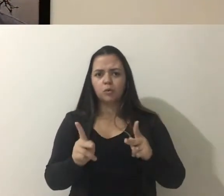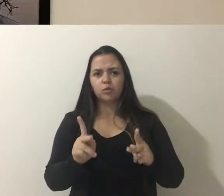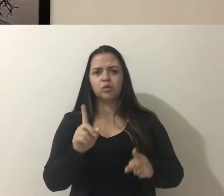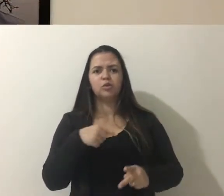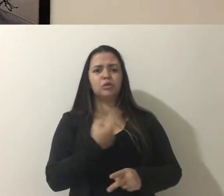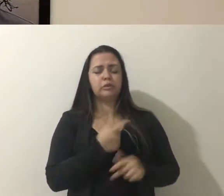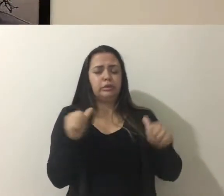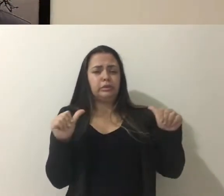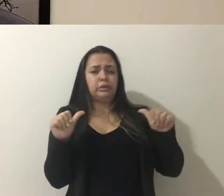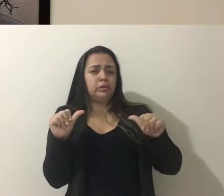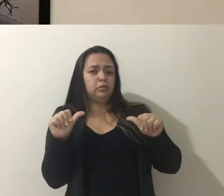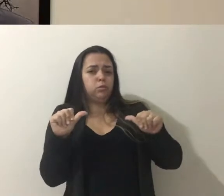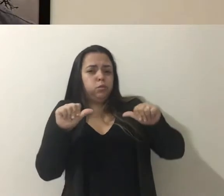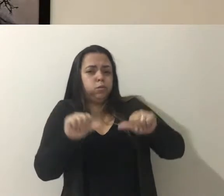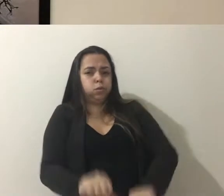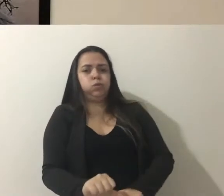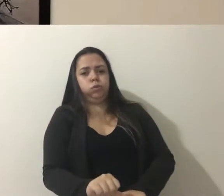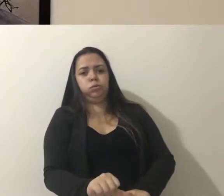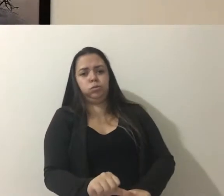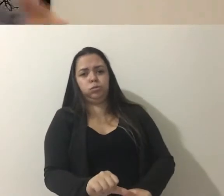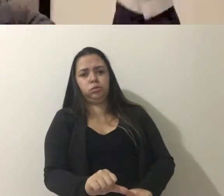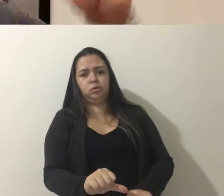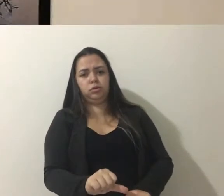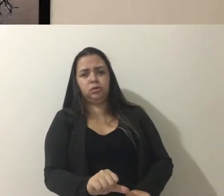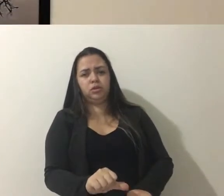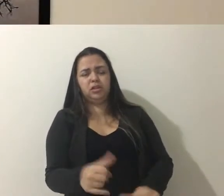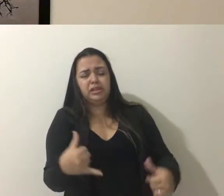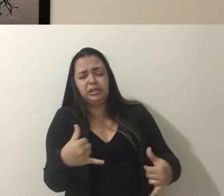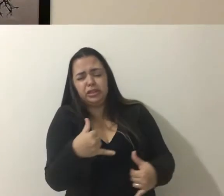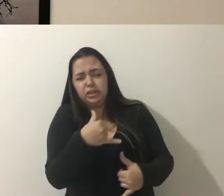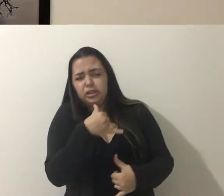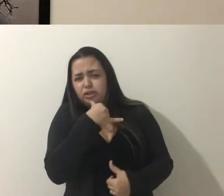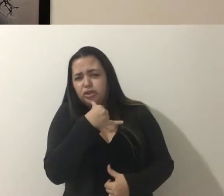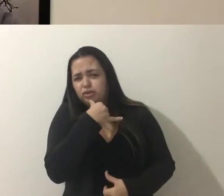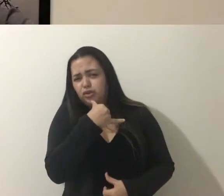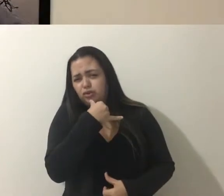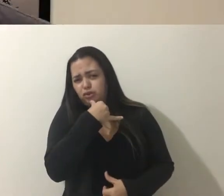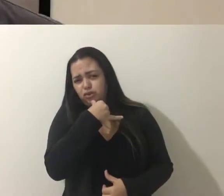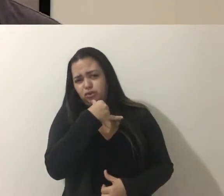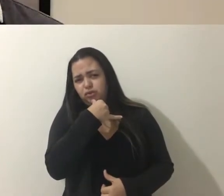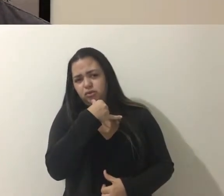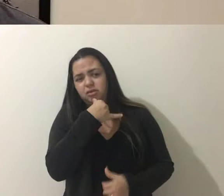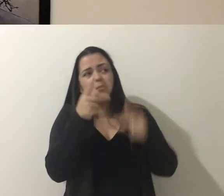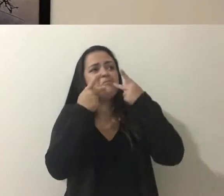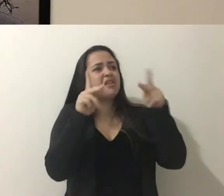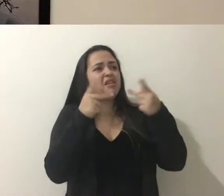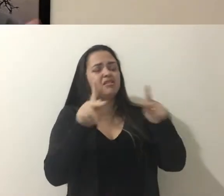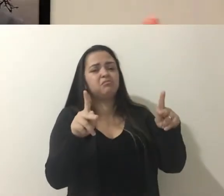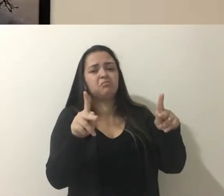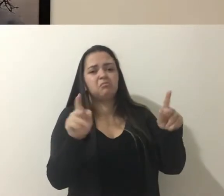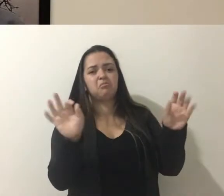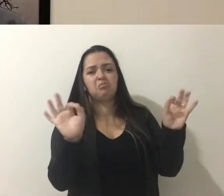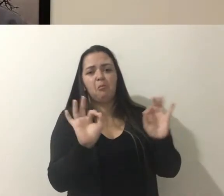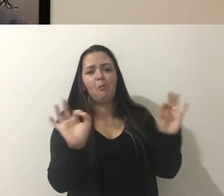seríamos os mais miseráveis de todos os homens, nós seríamos os mais infelizes. A nossa pregação era vã, a